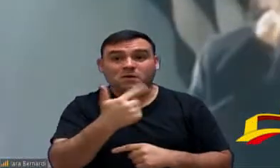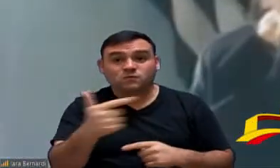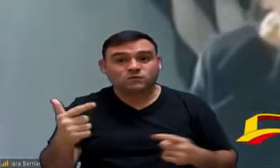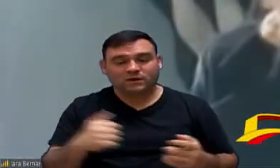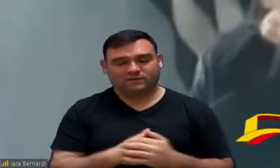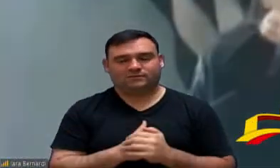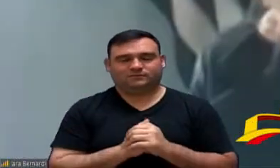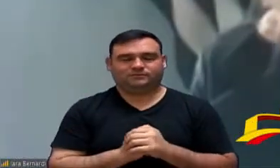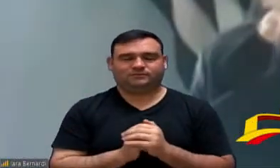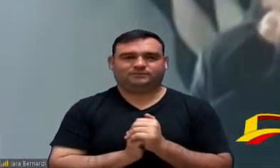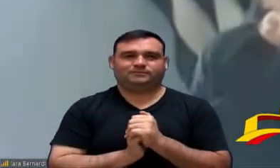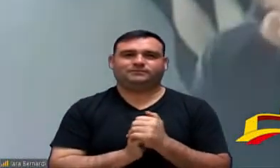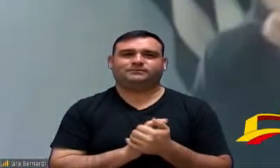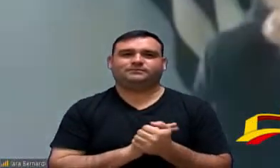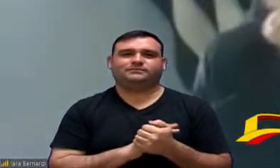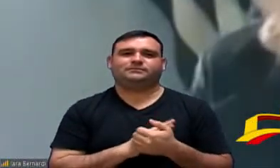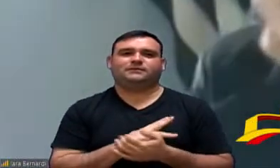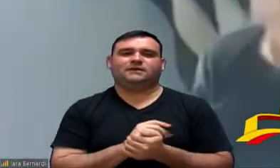isso.